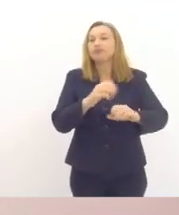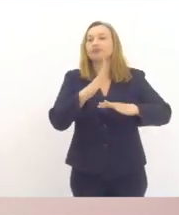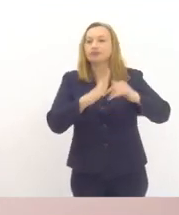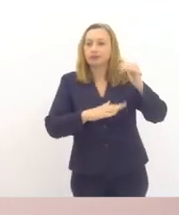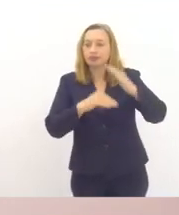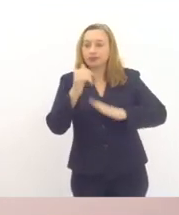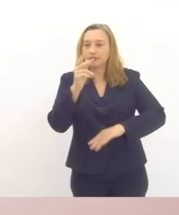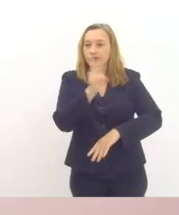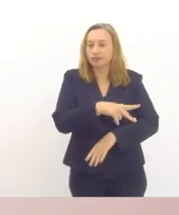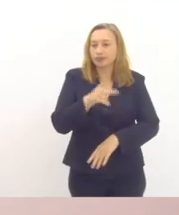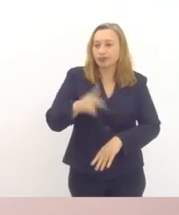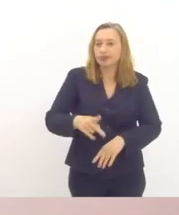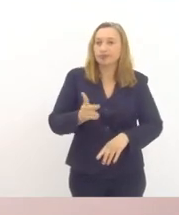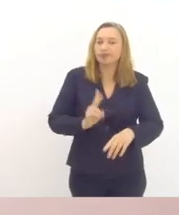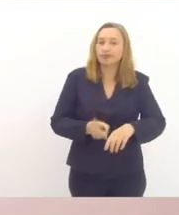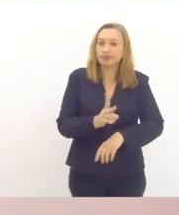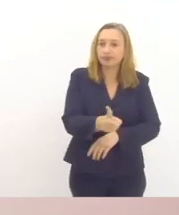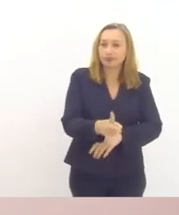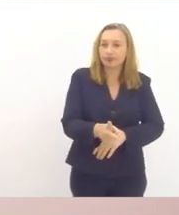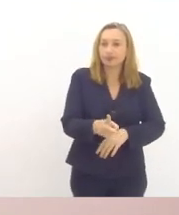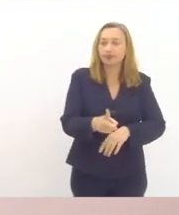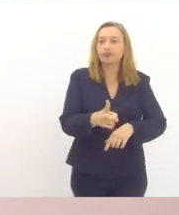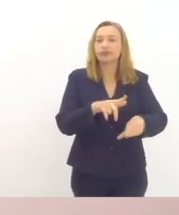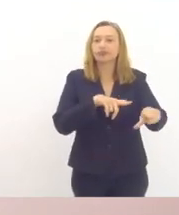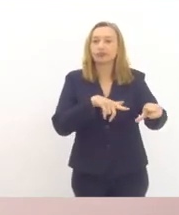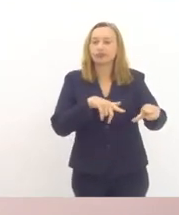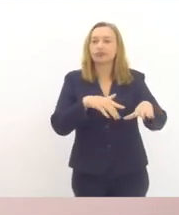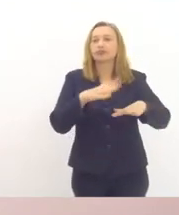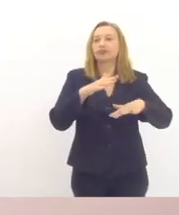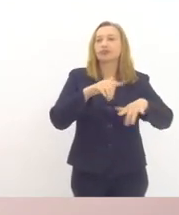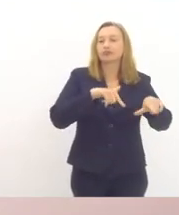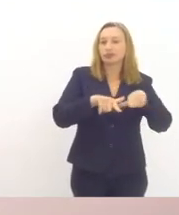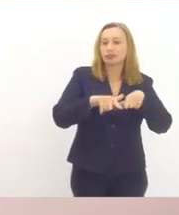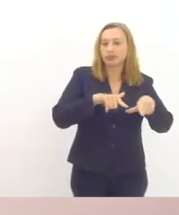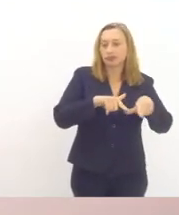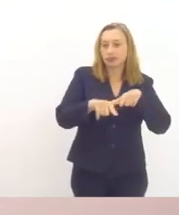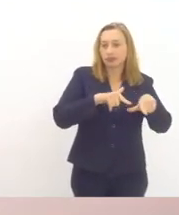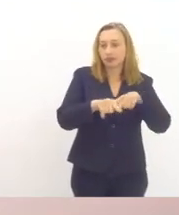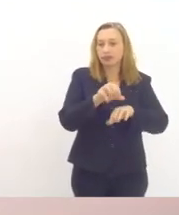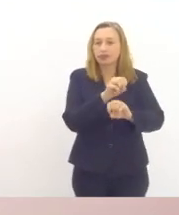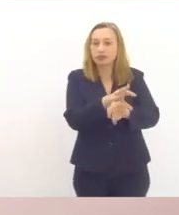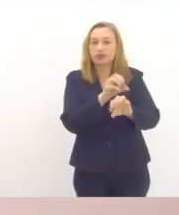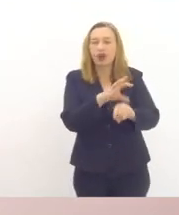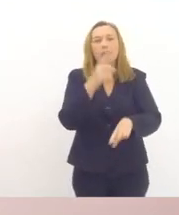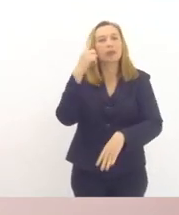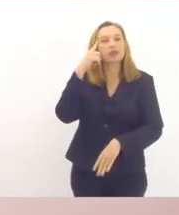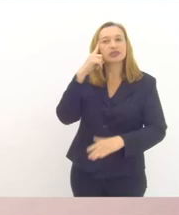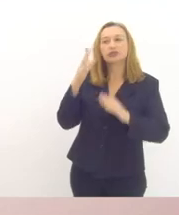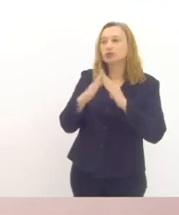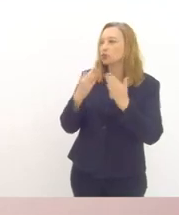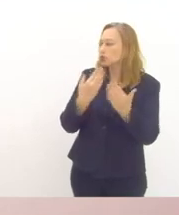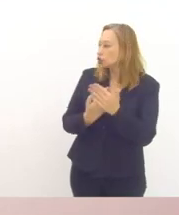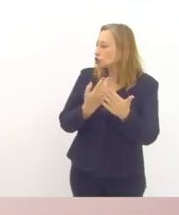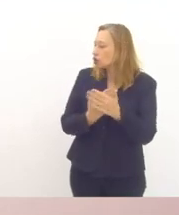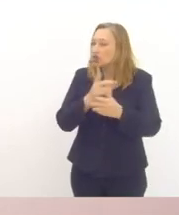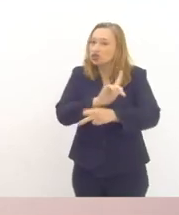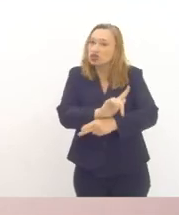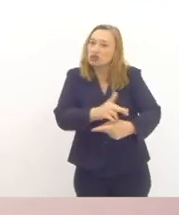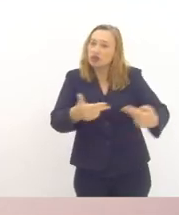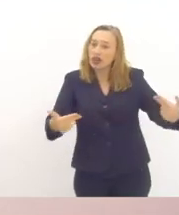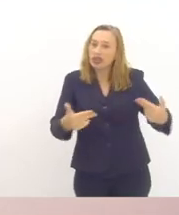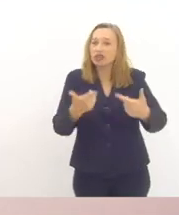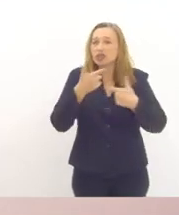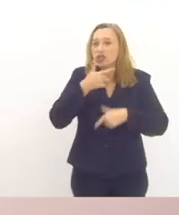e pela formação continuada dos trabalhadores da educação. Para a gente pensar uma escola entre línguas